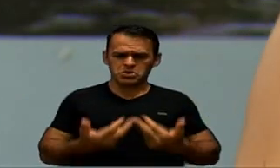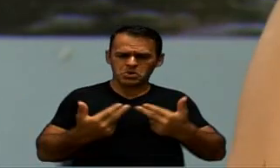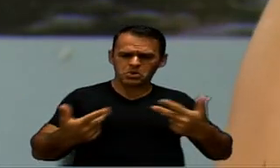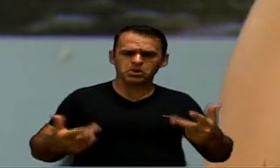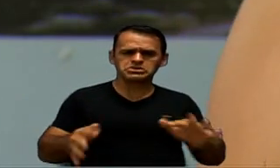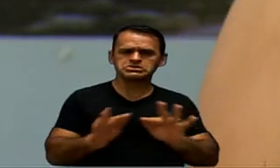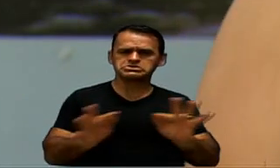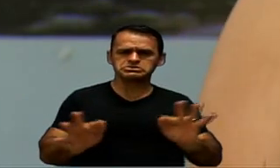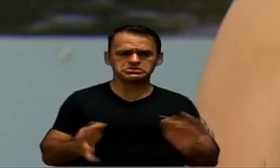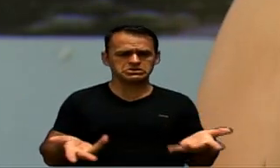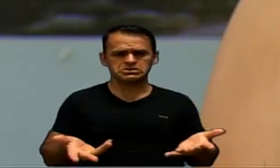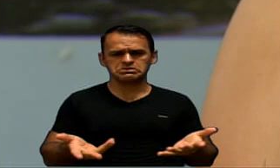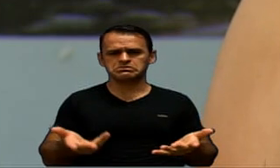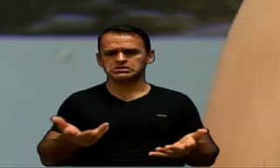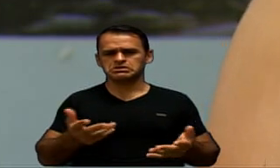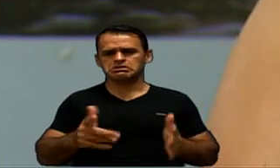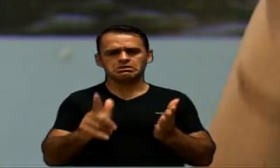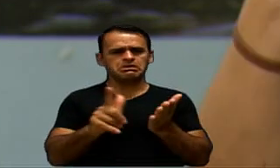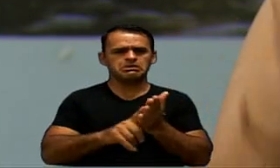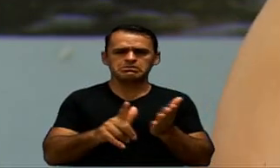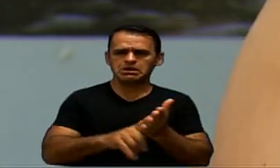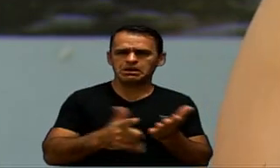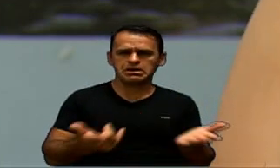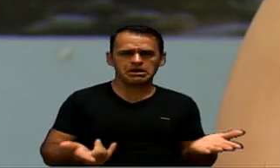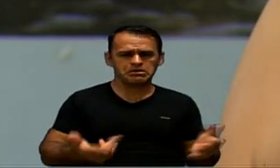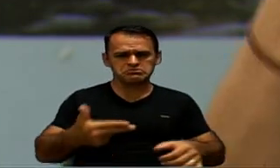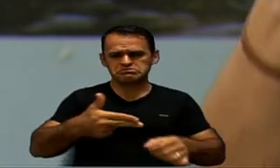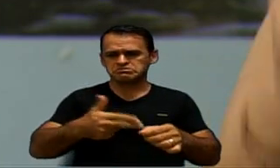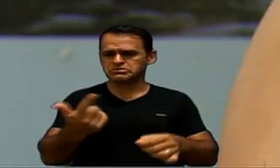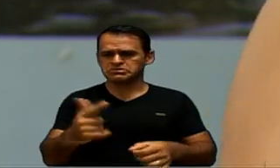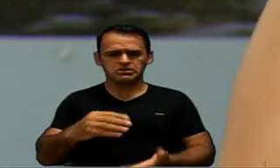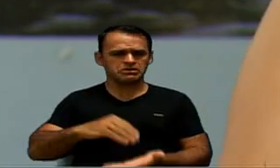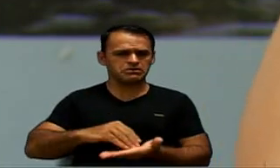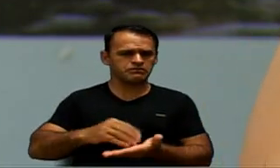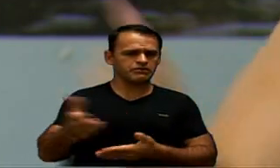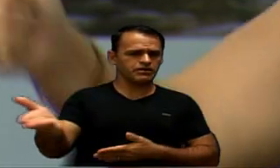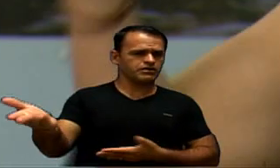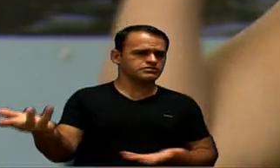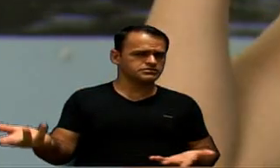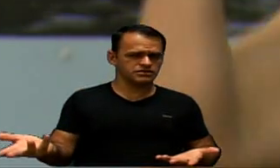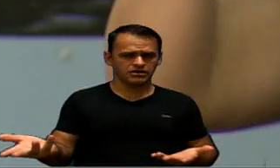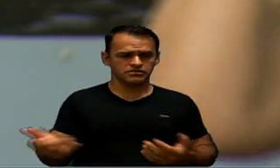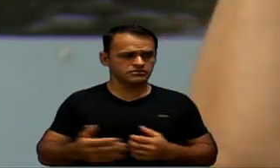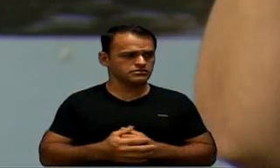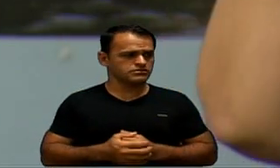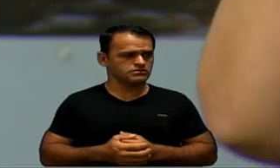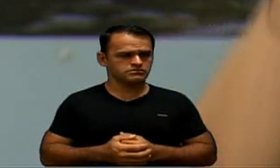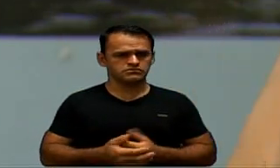fazer a atividade deles? Aí, mas nós temos DDM, então Sorocaba, ó.